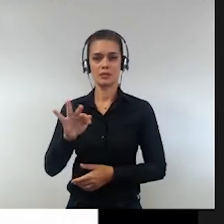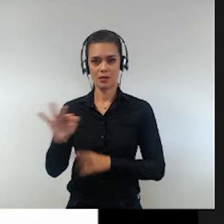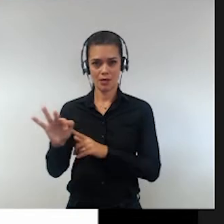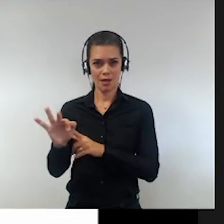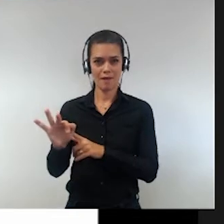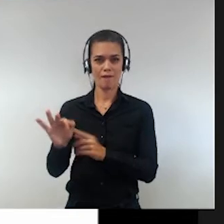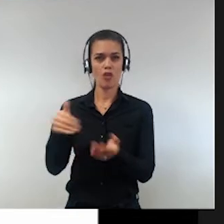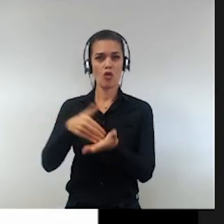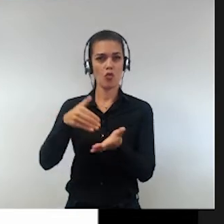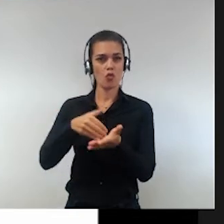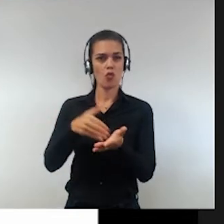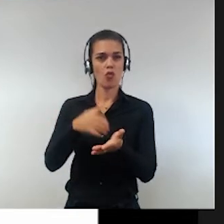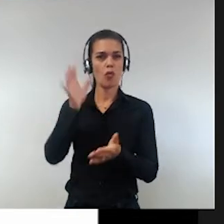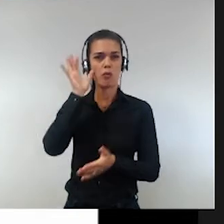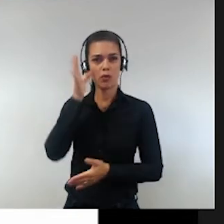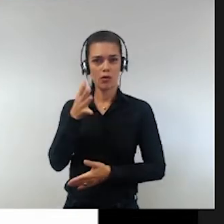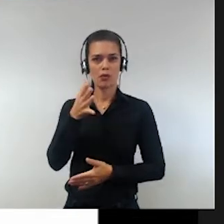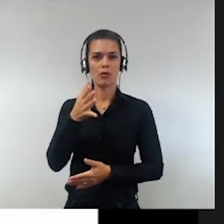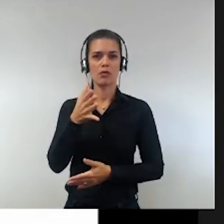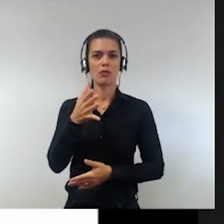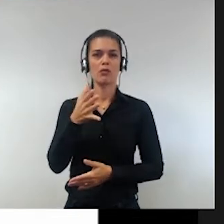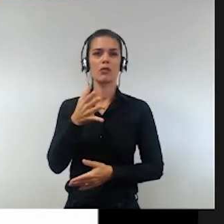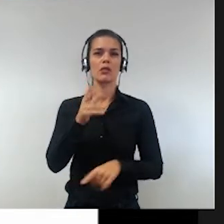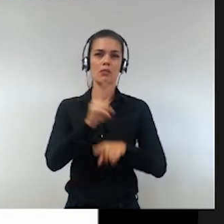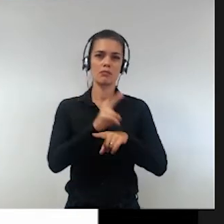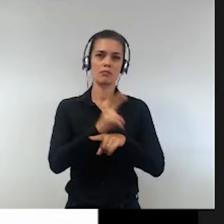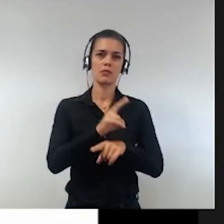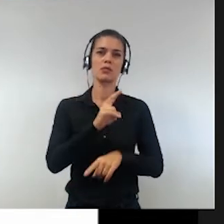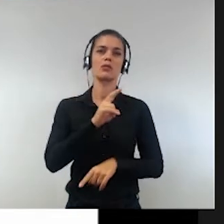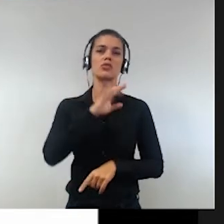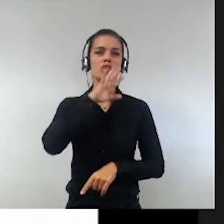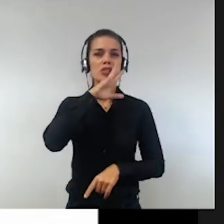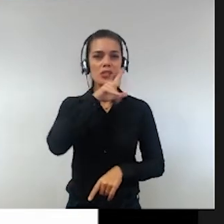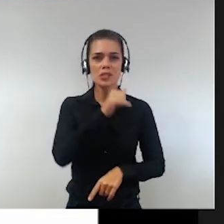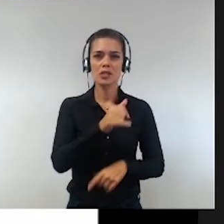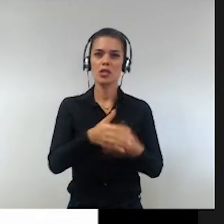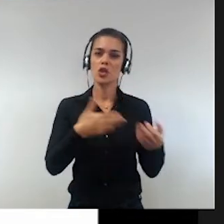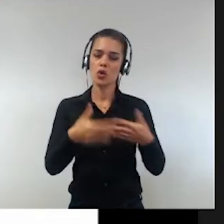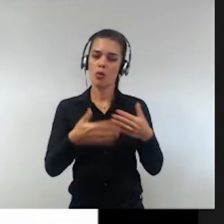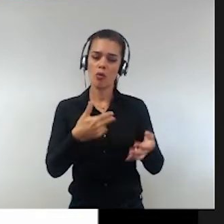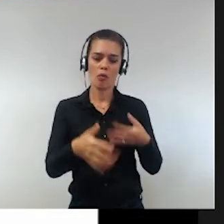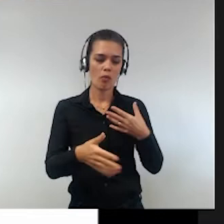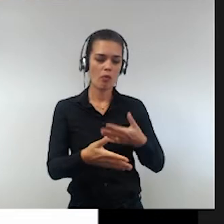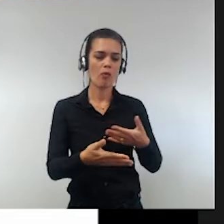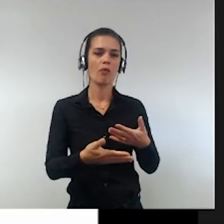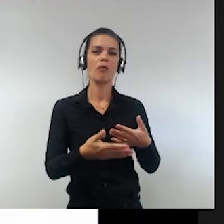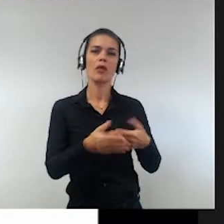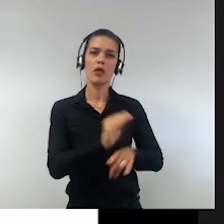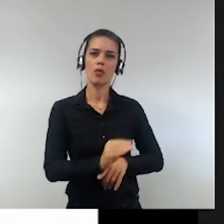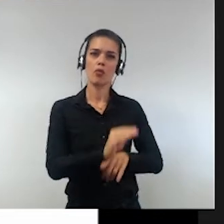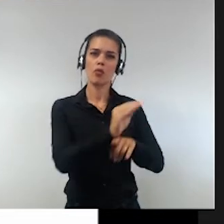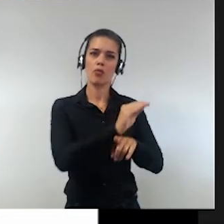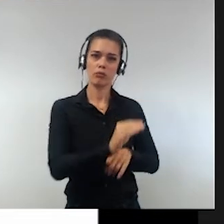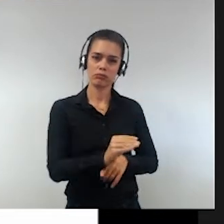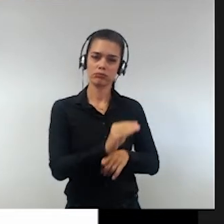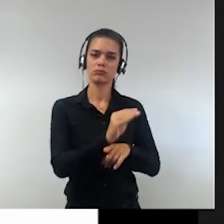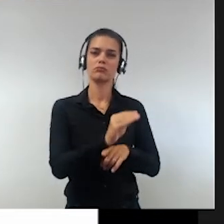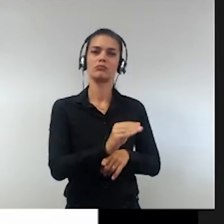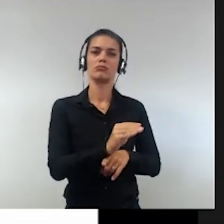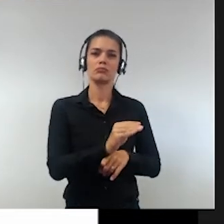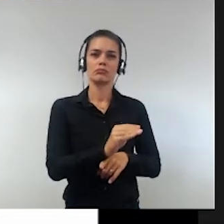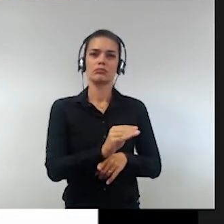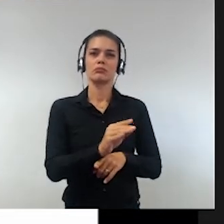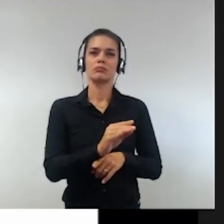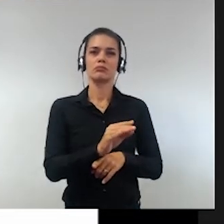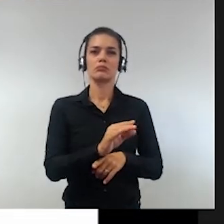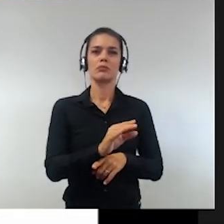Federal com relação aos animais e com relação a qualquer tipo de atitude com relação aos animais. Hoje nós temos, por exemplo, uma liminar do